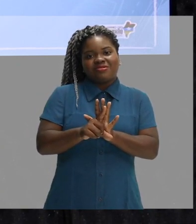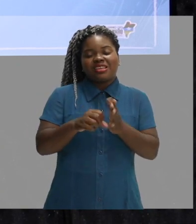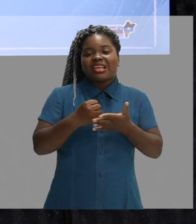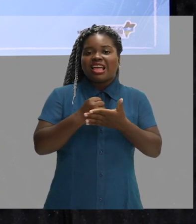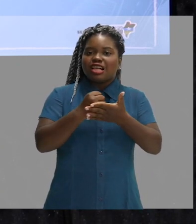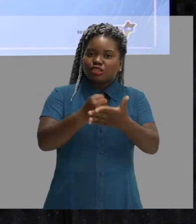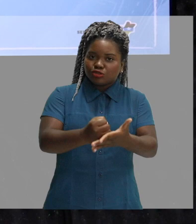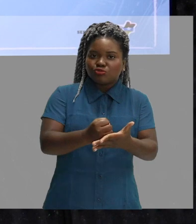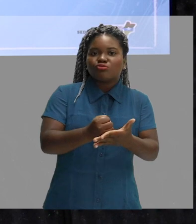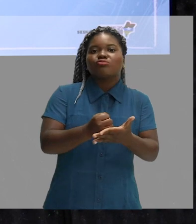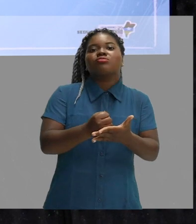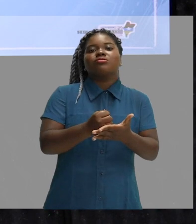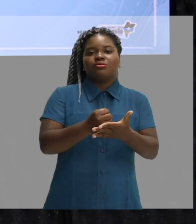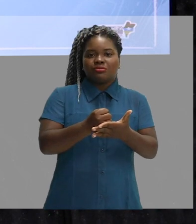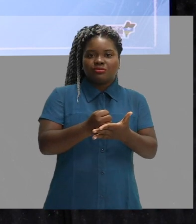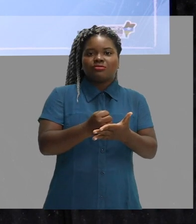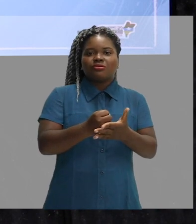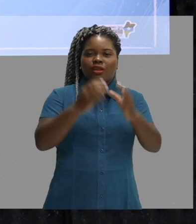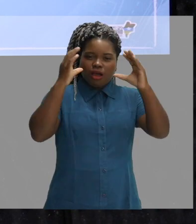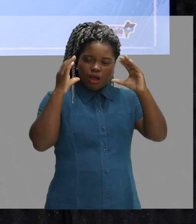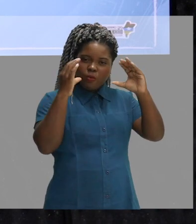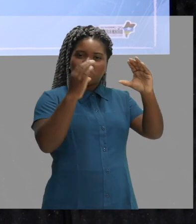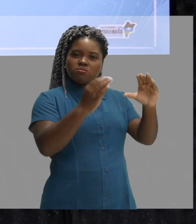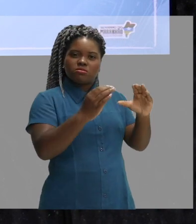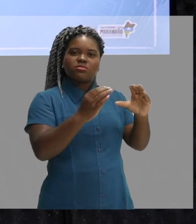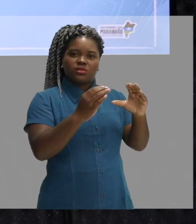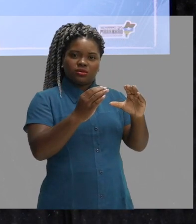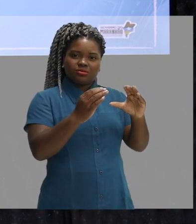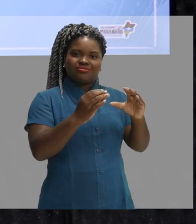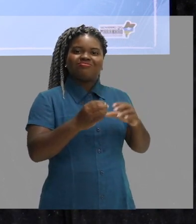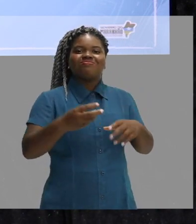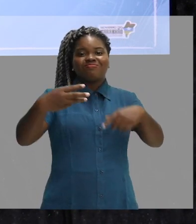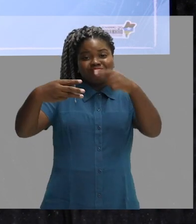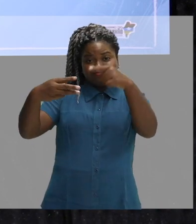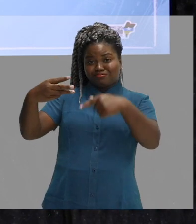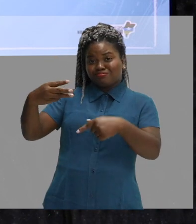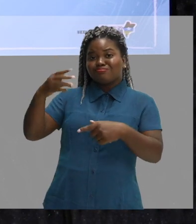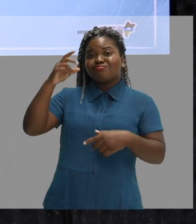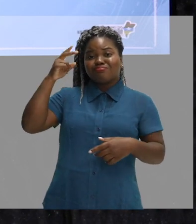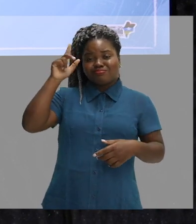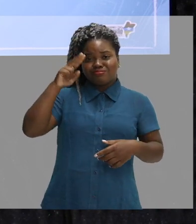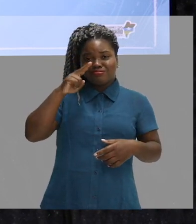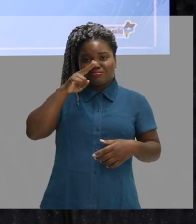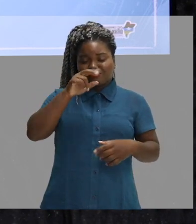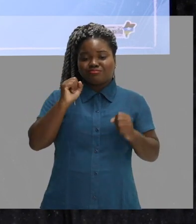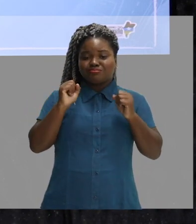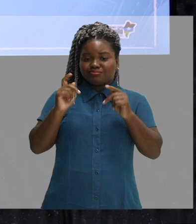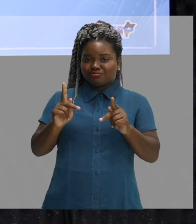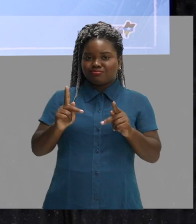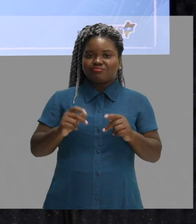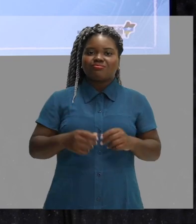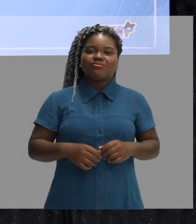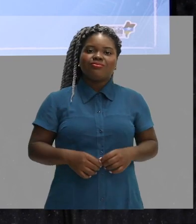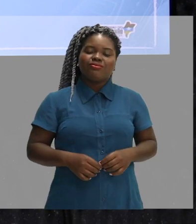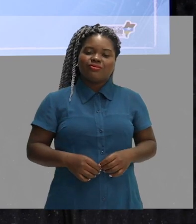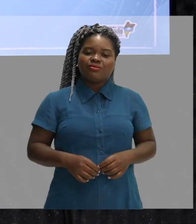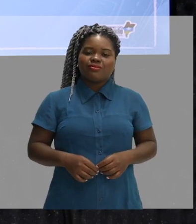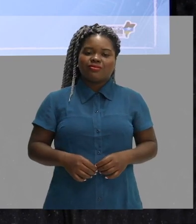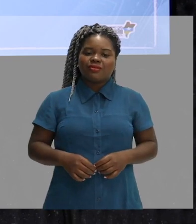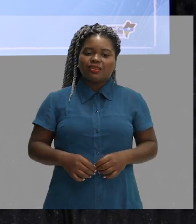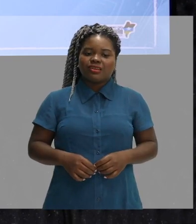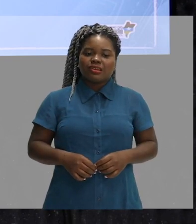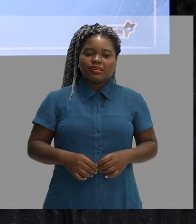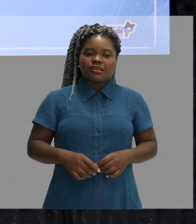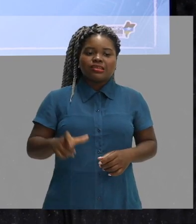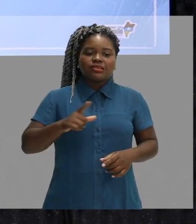diferentes tipos, níveis e esferas de poder que compõem a política de uma nação. Certinho? O